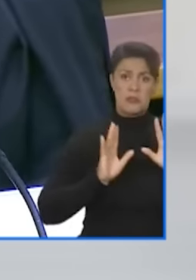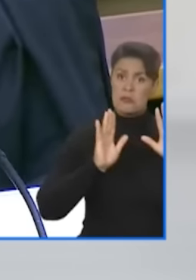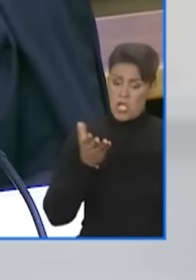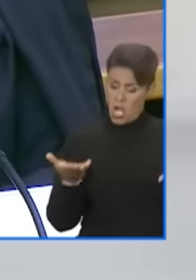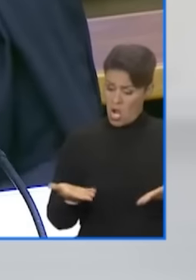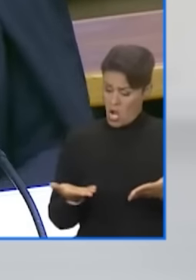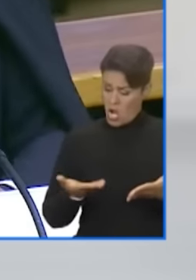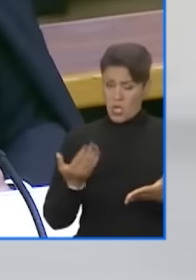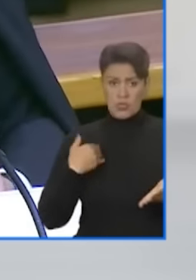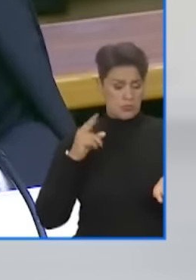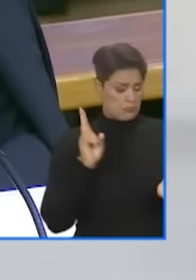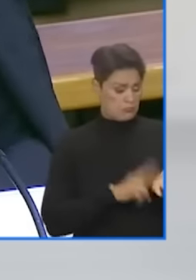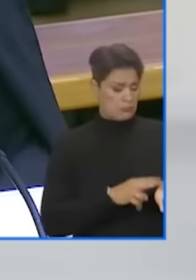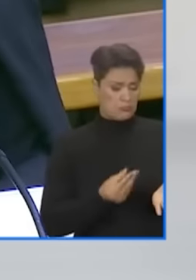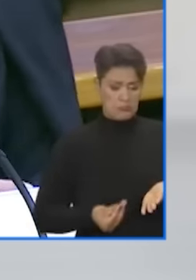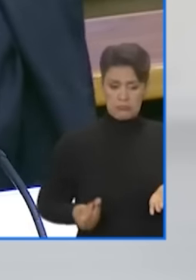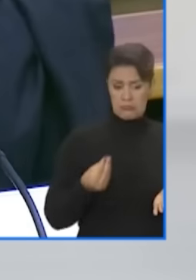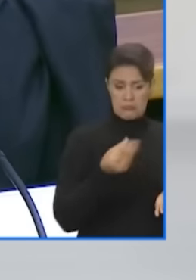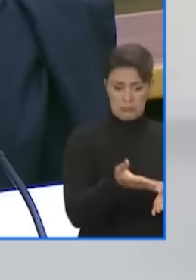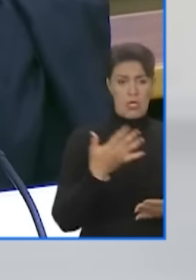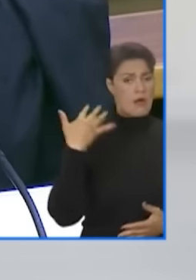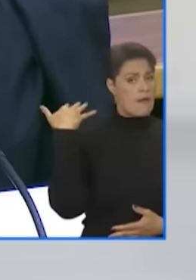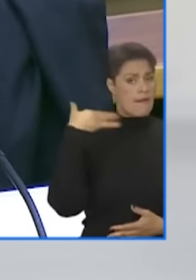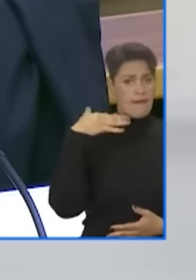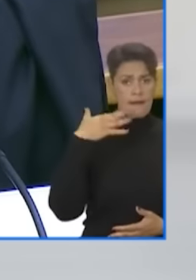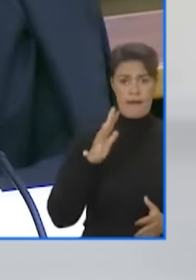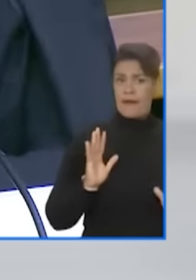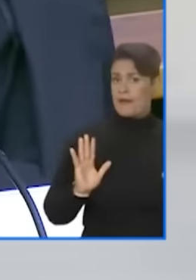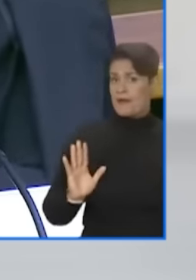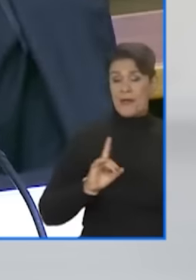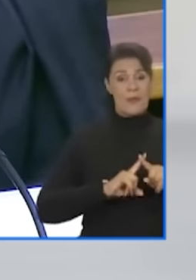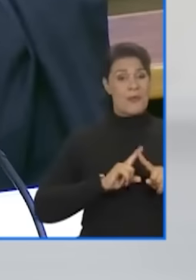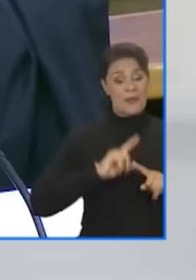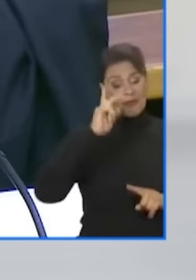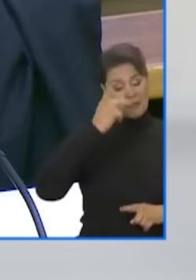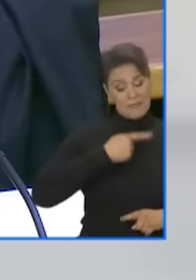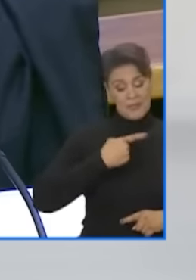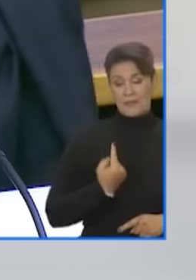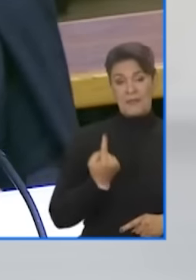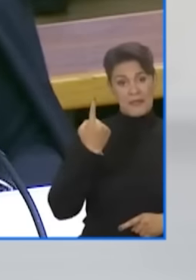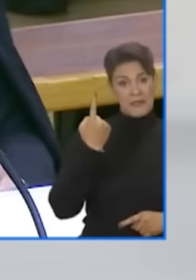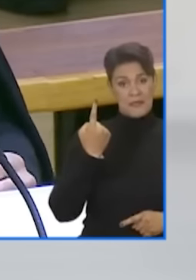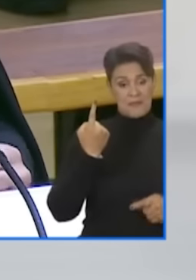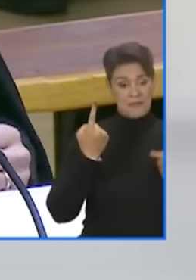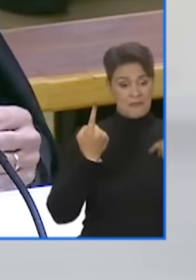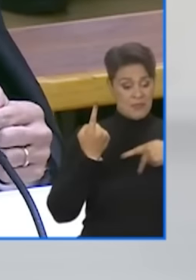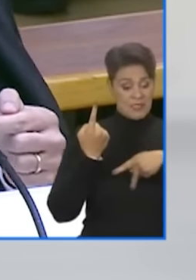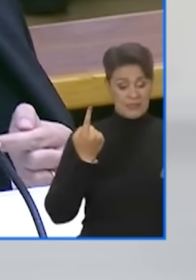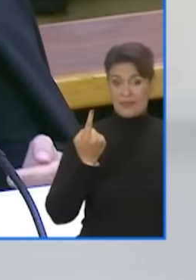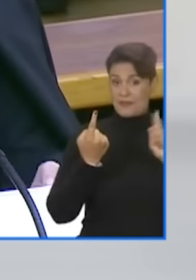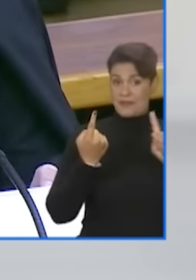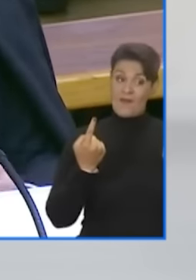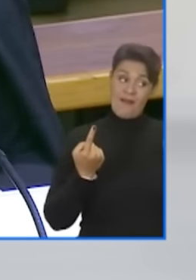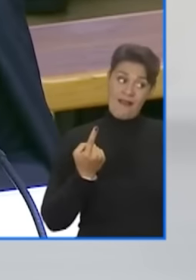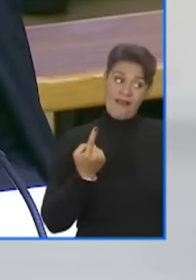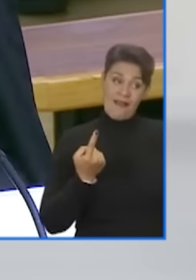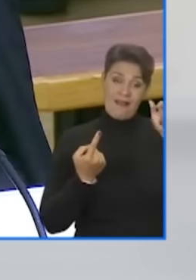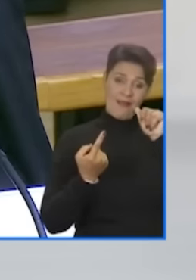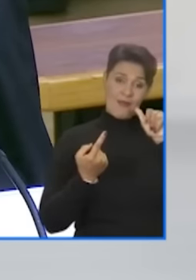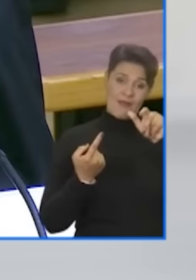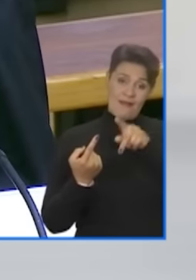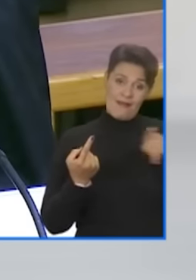esse personagem, Alexandre de Moraes, que a gente pode dizer teve uma chancela da maioria dos seus pares